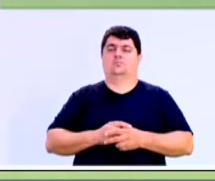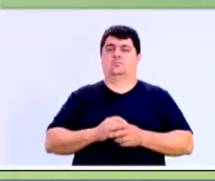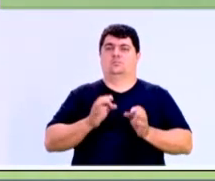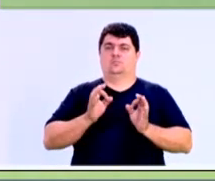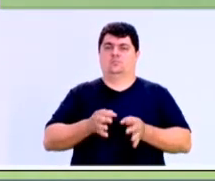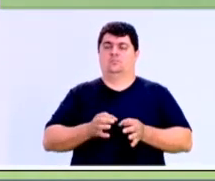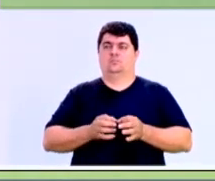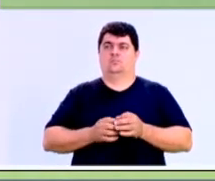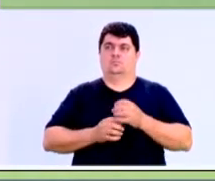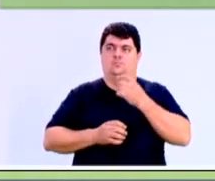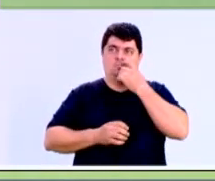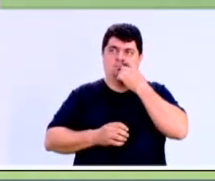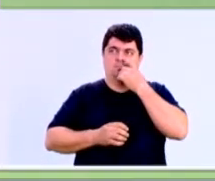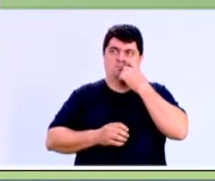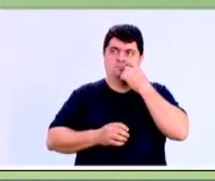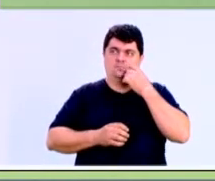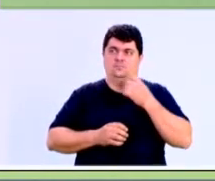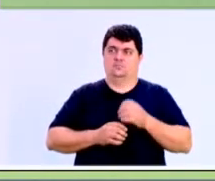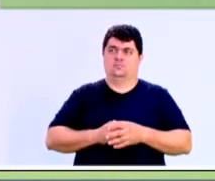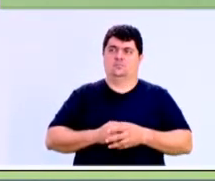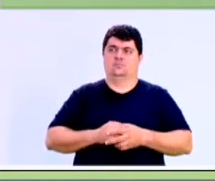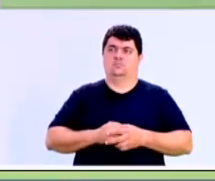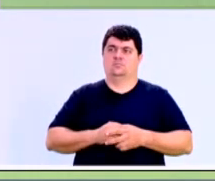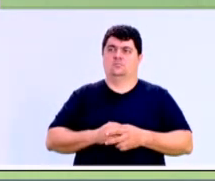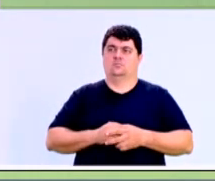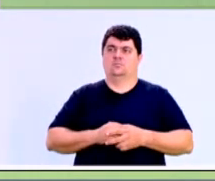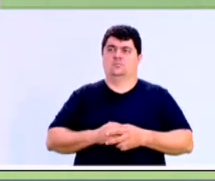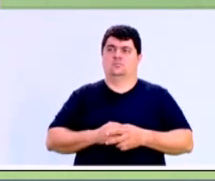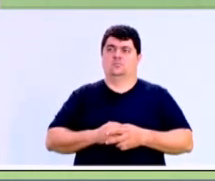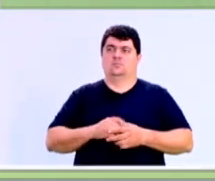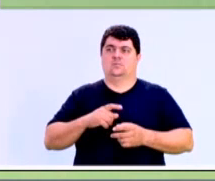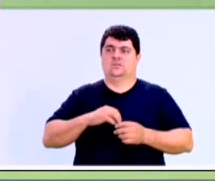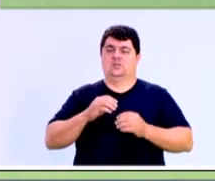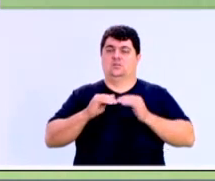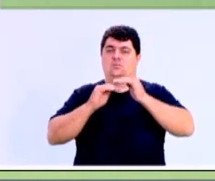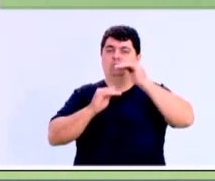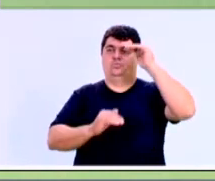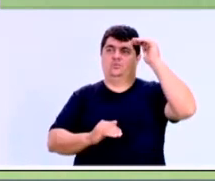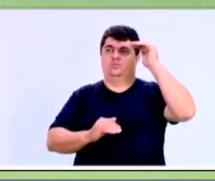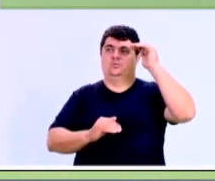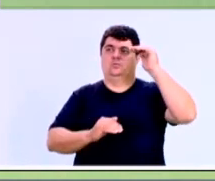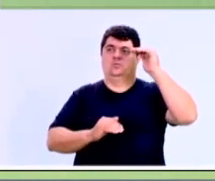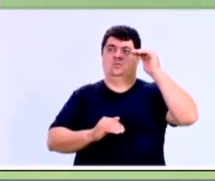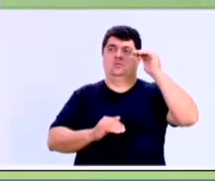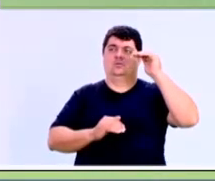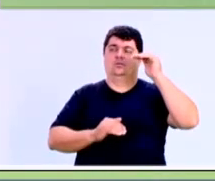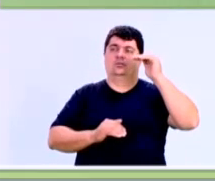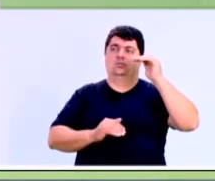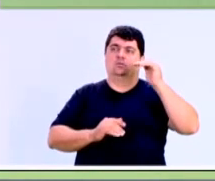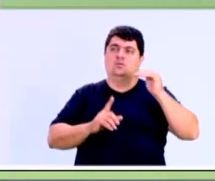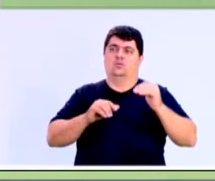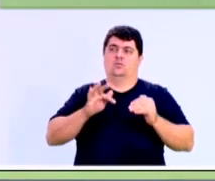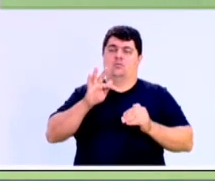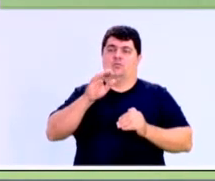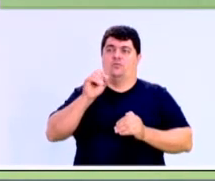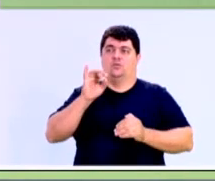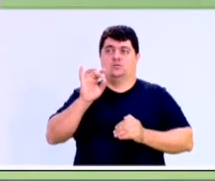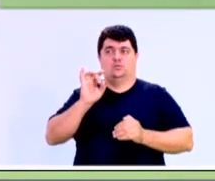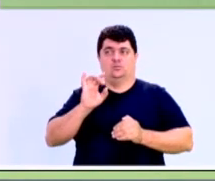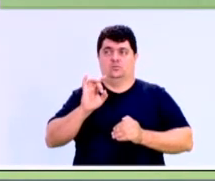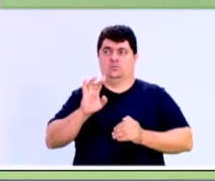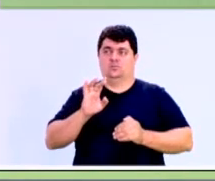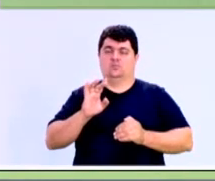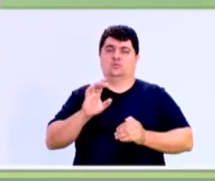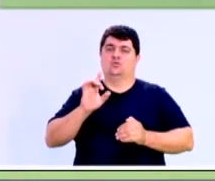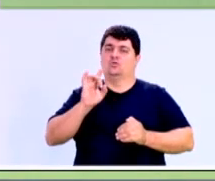Correto? Ó, eu tenho contas a pagar aqui. Quando eu separo contas a pagar de fornecedor, indica que só no fornecedor